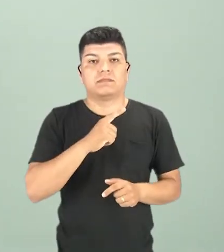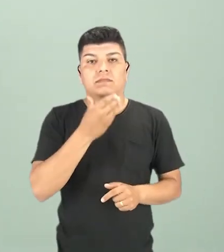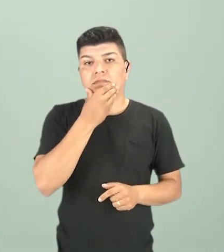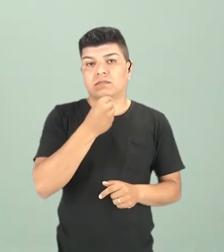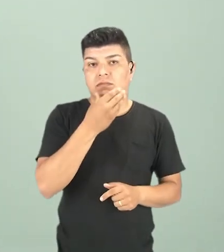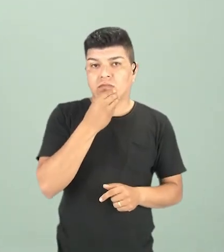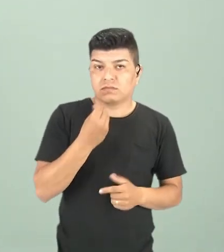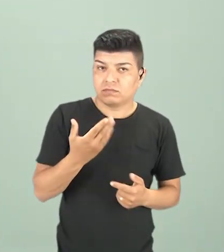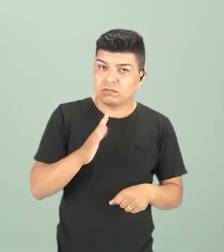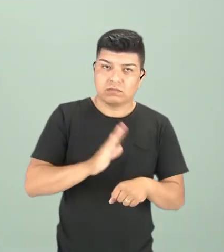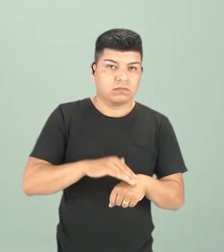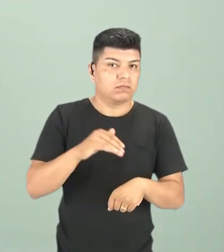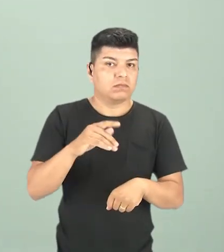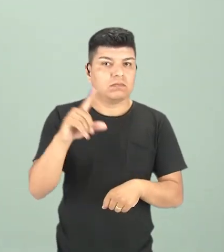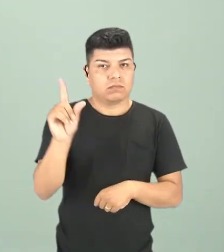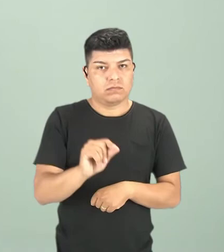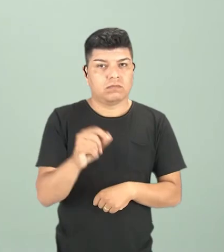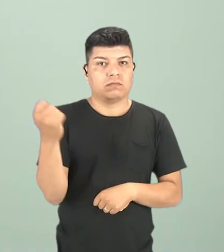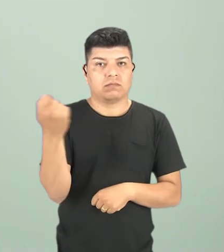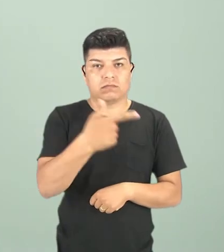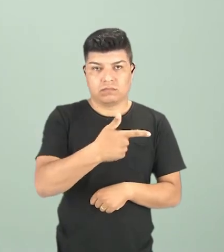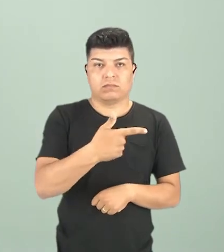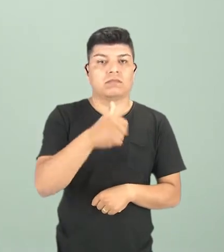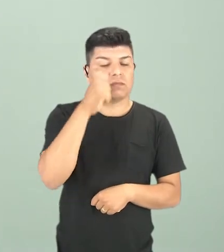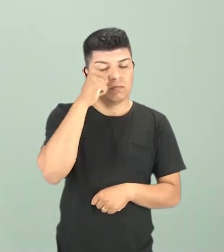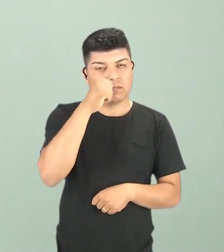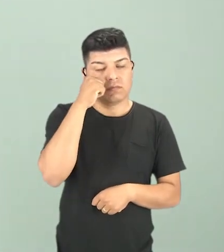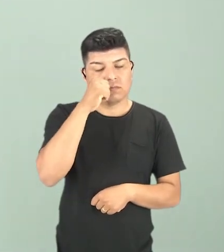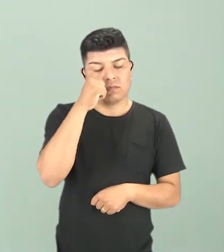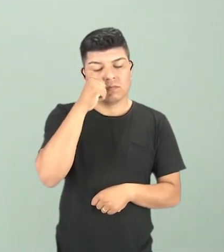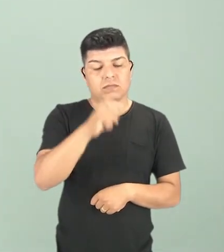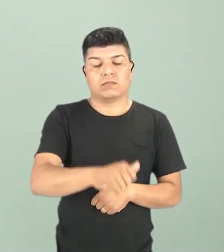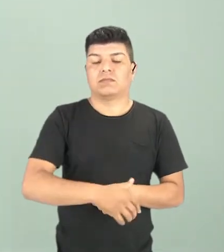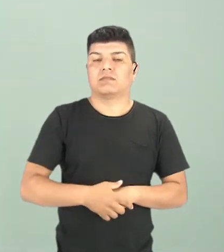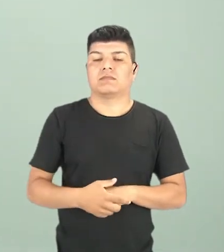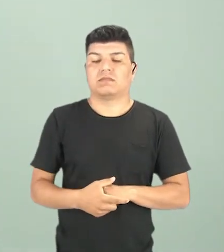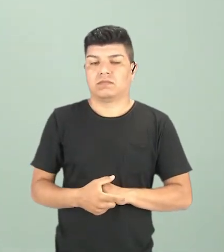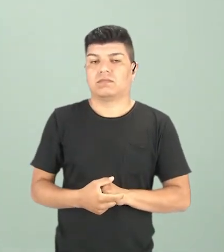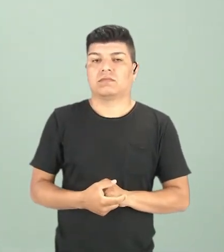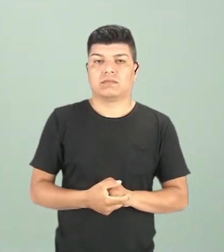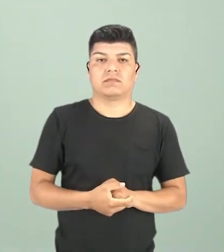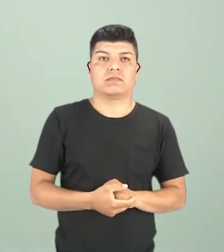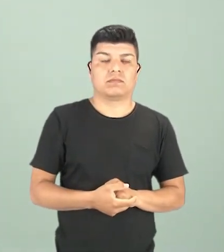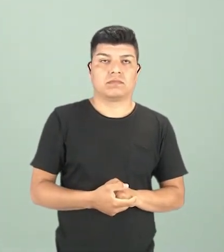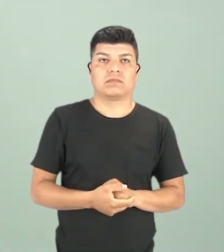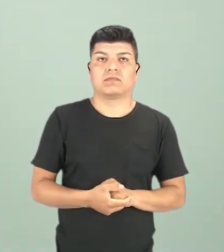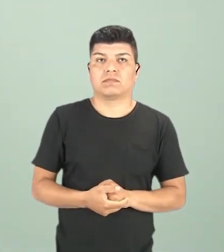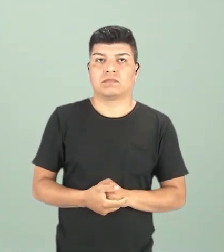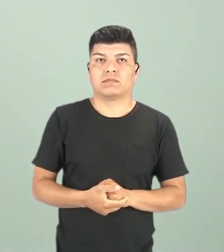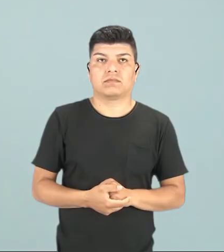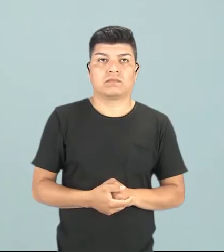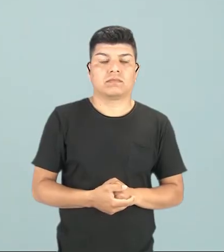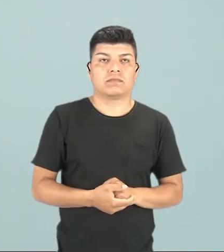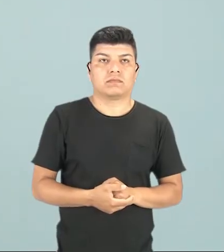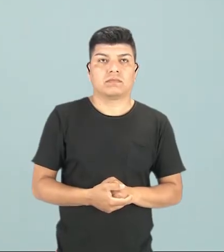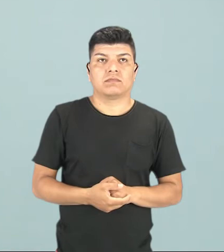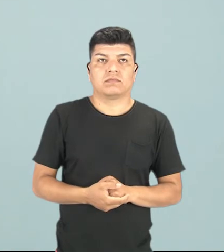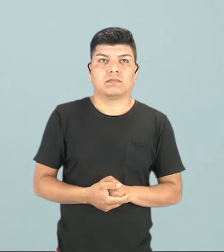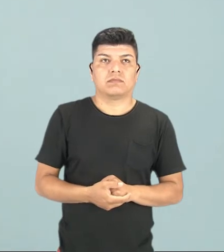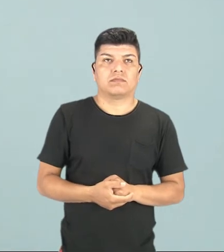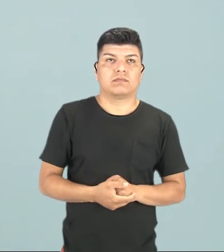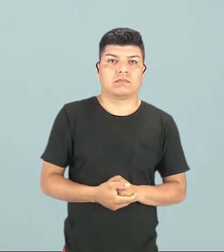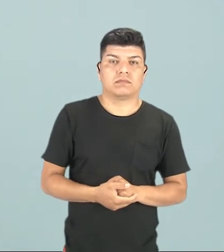ter um homem muito mais, com menos cabelo, com queda de cabelo e calvície, em diferença das mulheres, tá